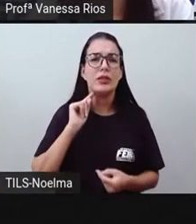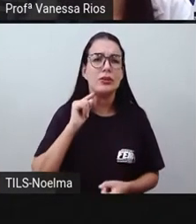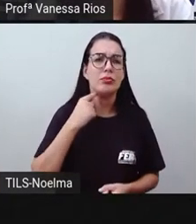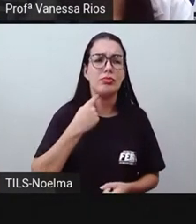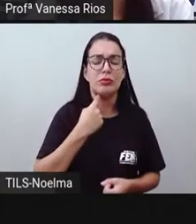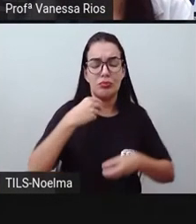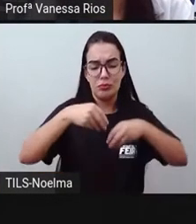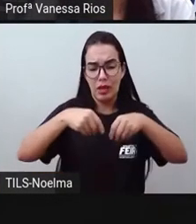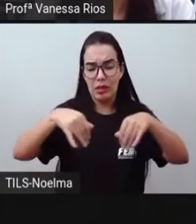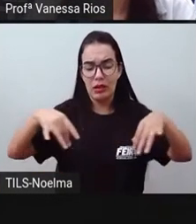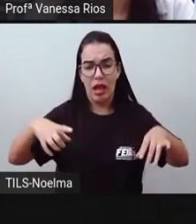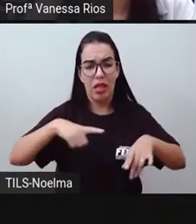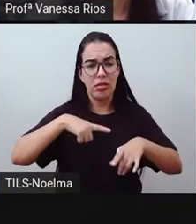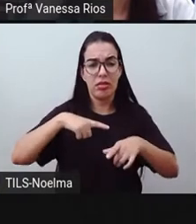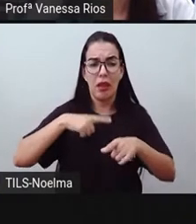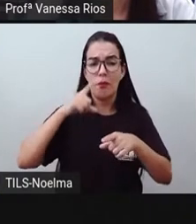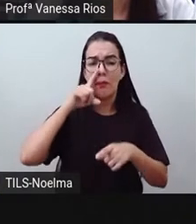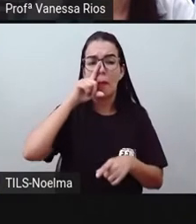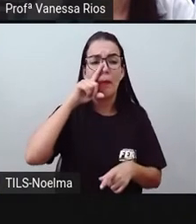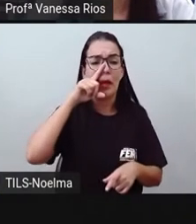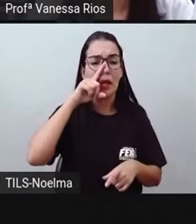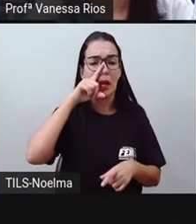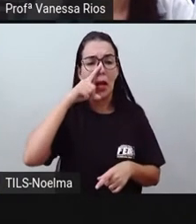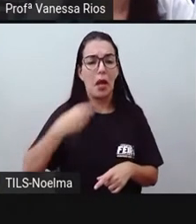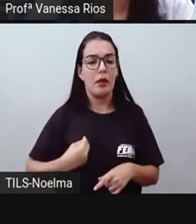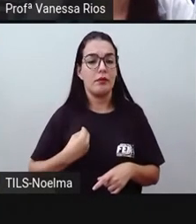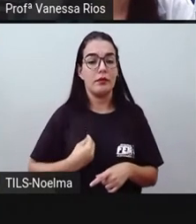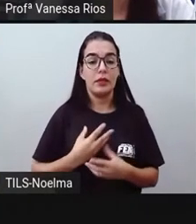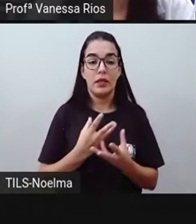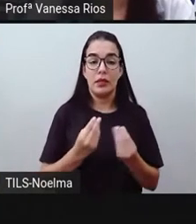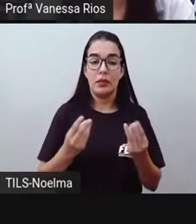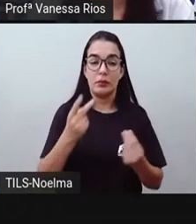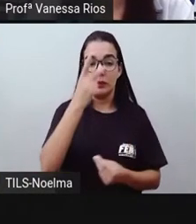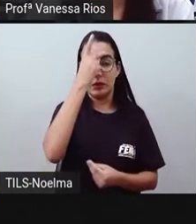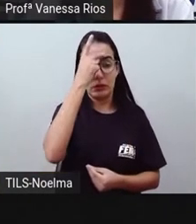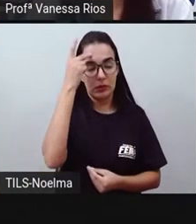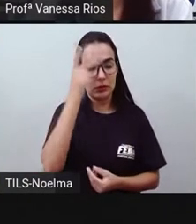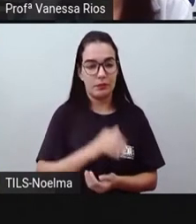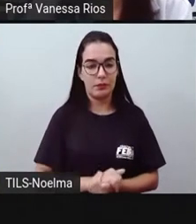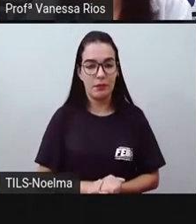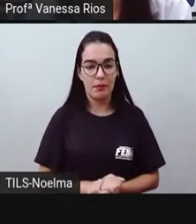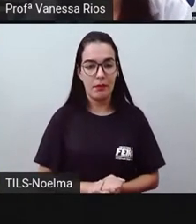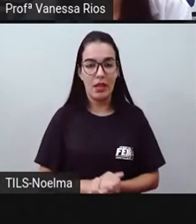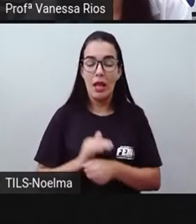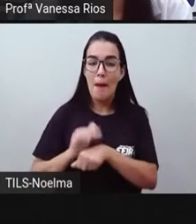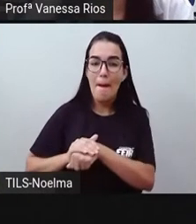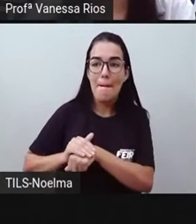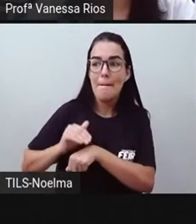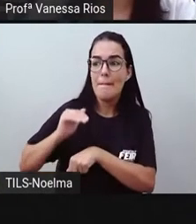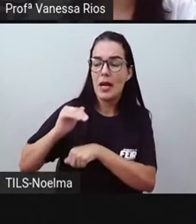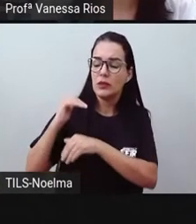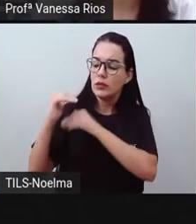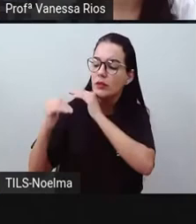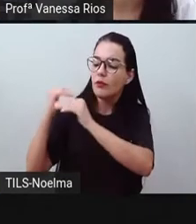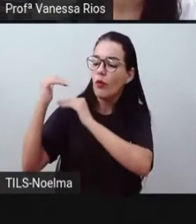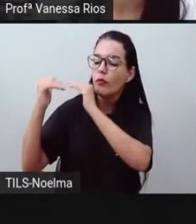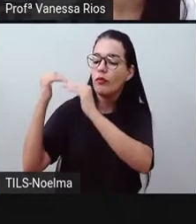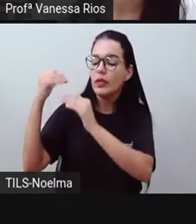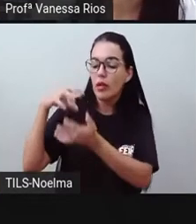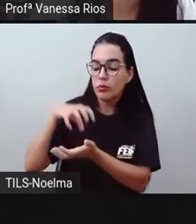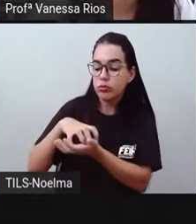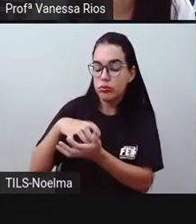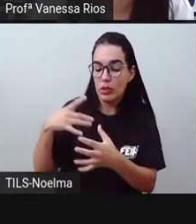tantas pessoas. E aí a gente observa que quanto mais desenvolvido é o lugar, quanto mais desenvolvido é